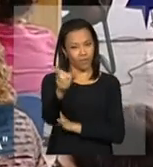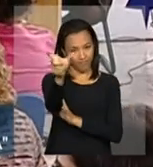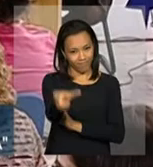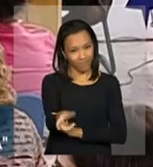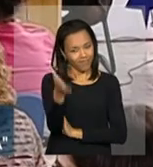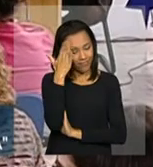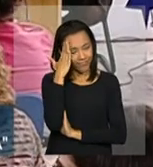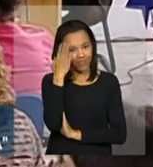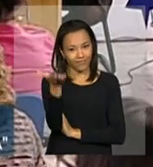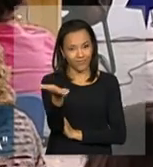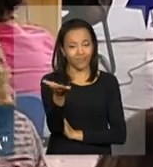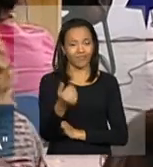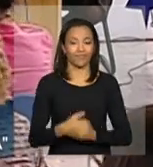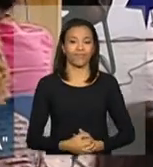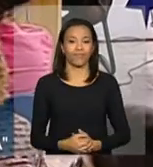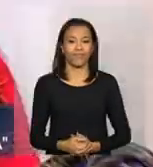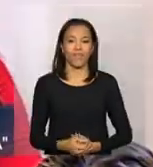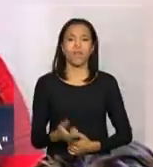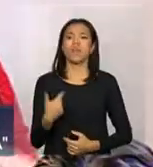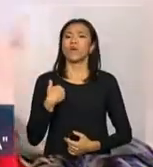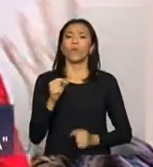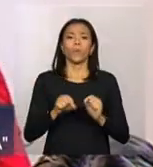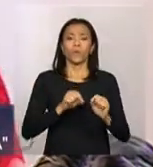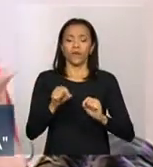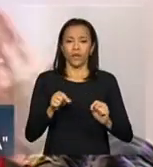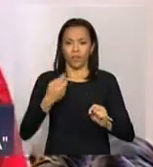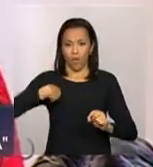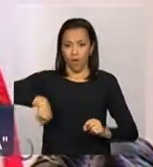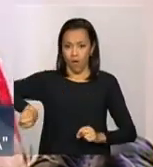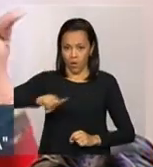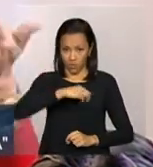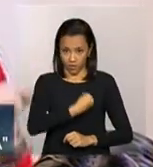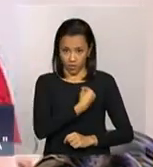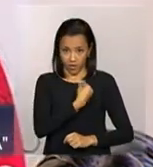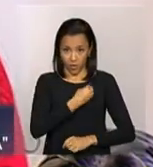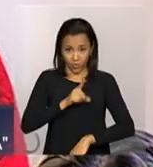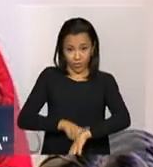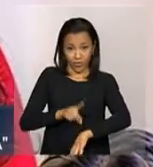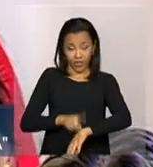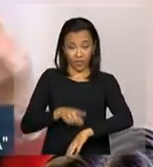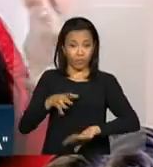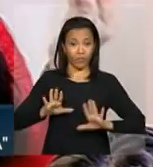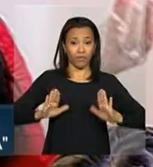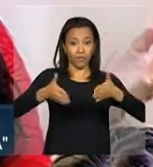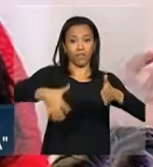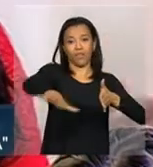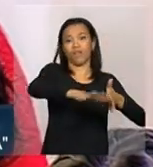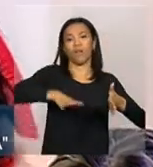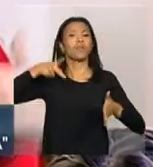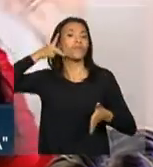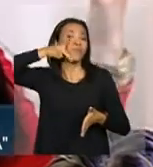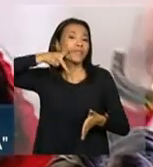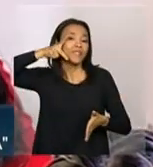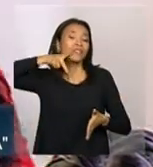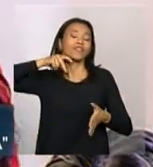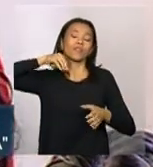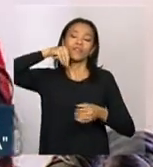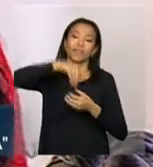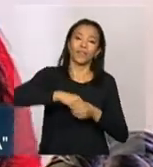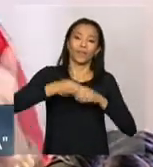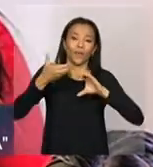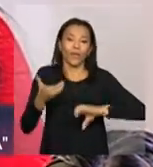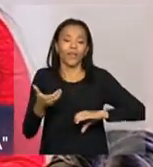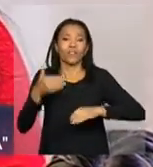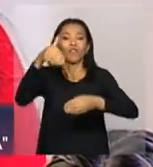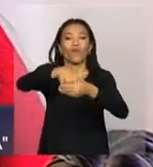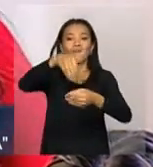saber. A respeito, a gente vive um momento político, como a senhora falou, de Congresso Nacional tentando